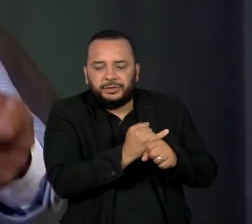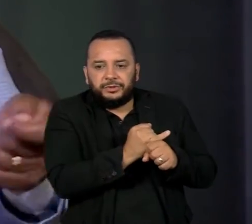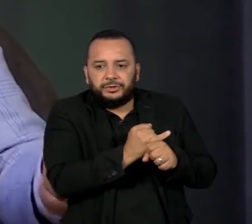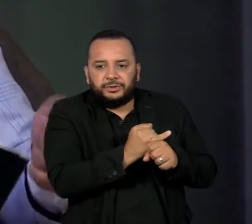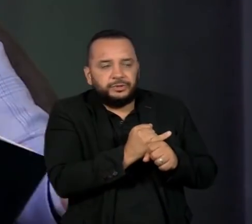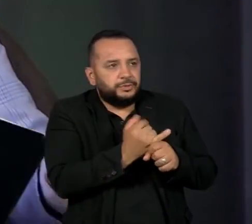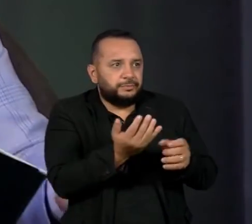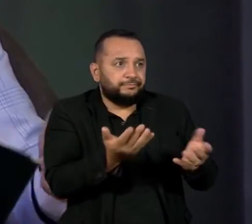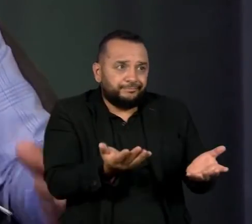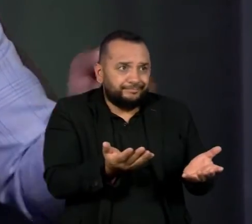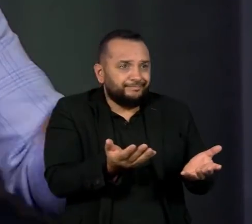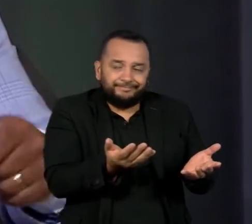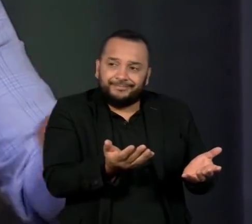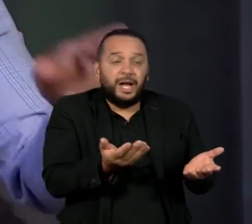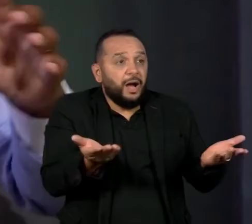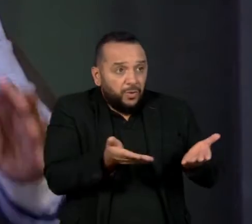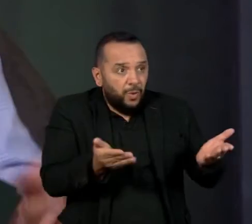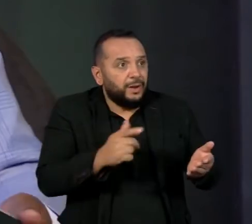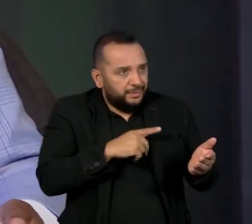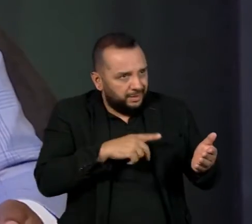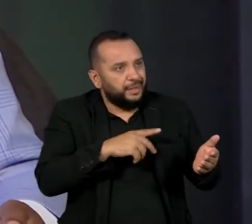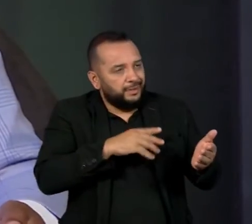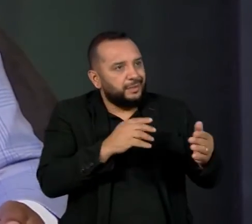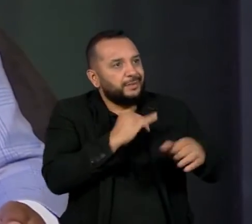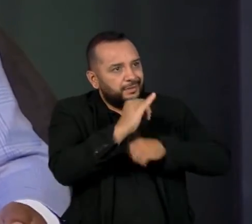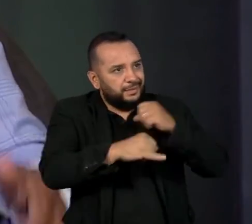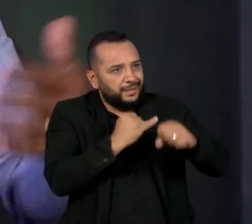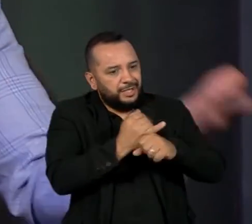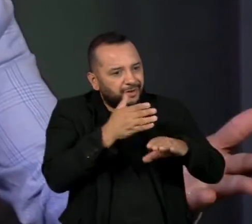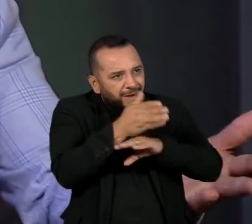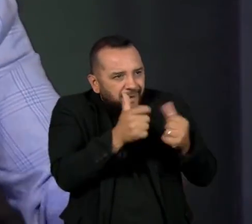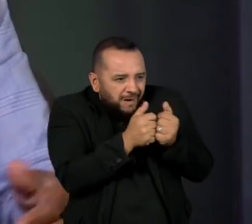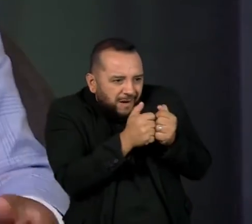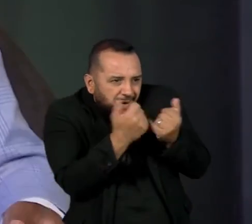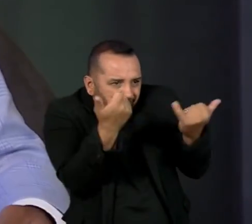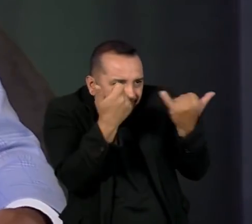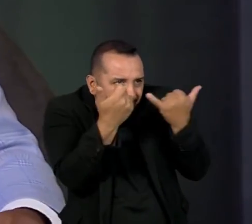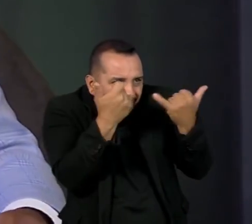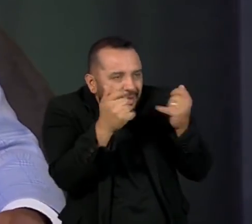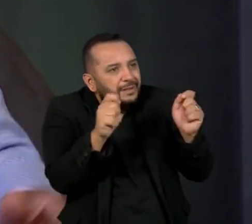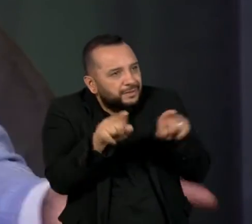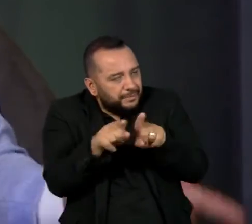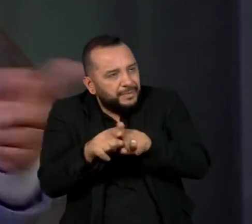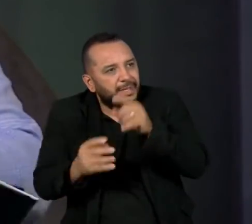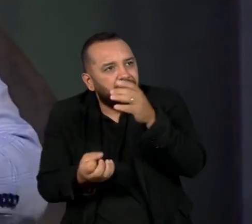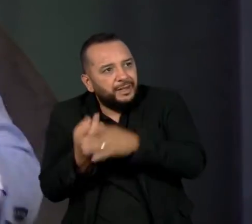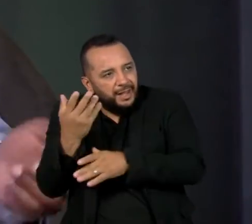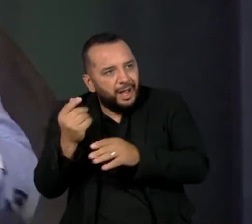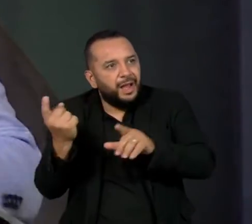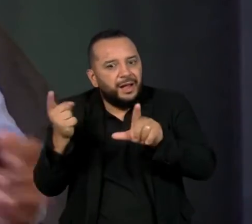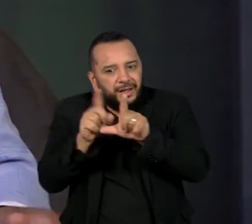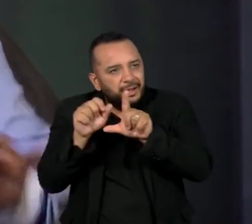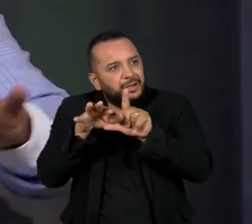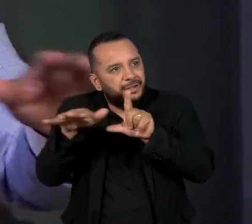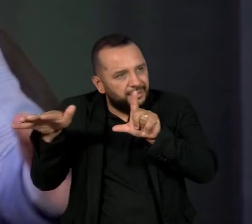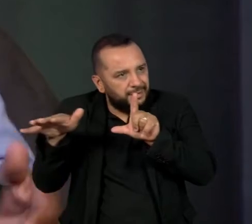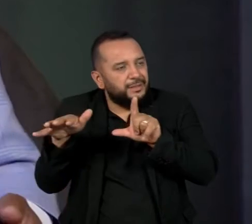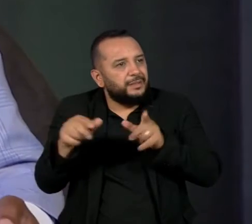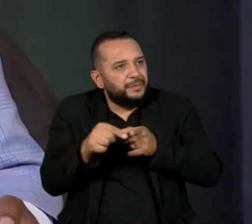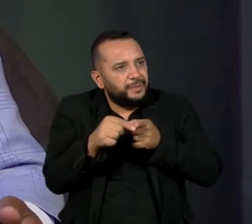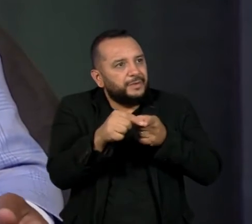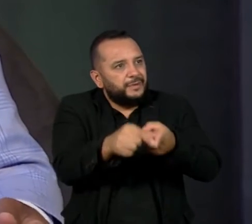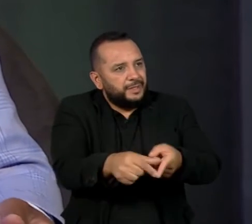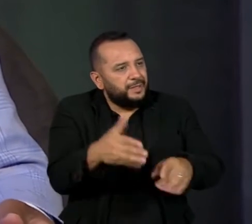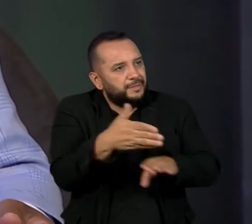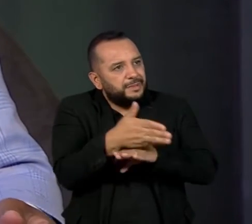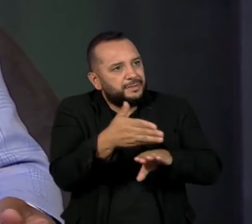Eles podem, com seu celular, entrar para dentro dessa informação, também produzir essa influência, também poder participar